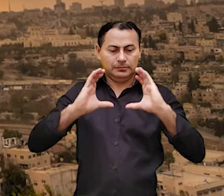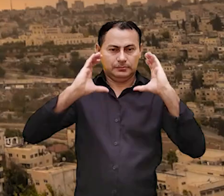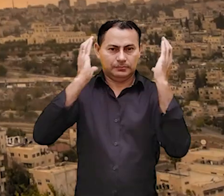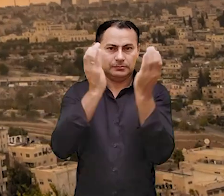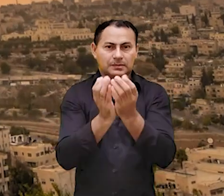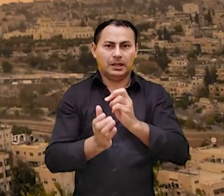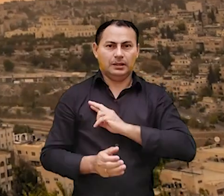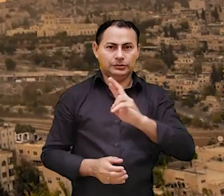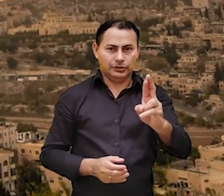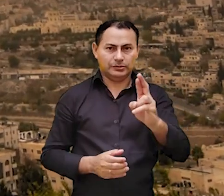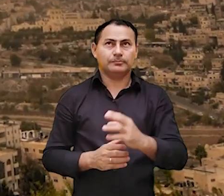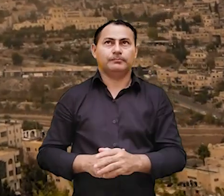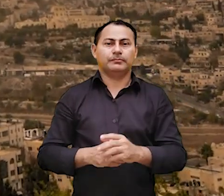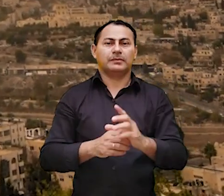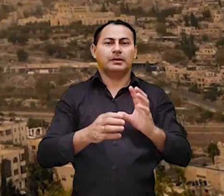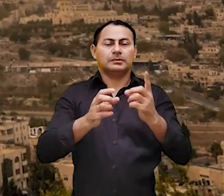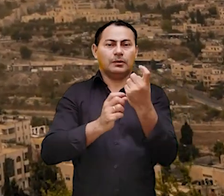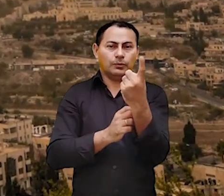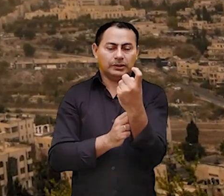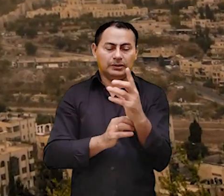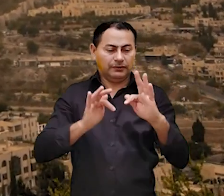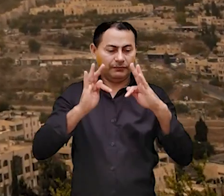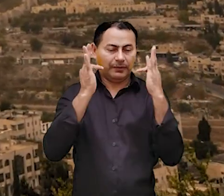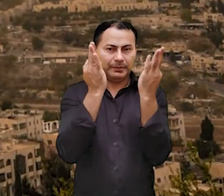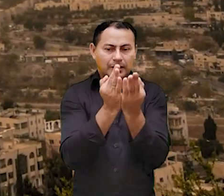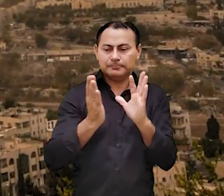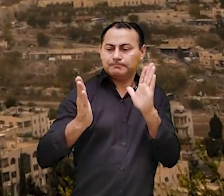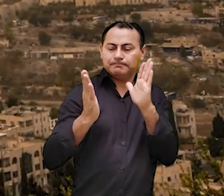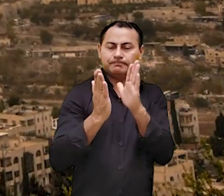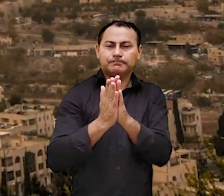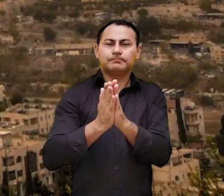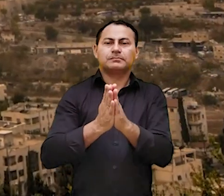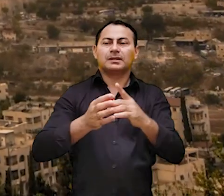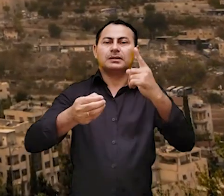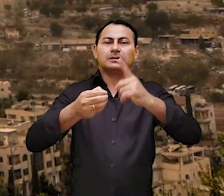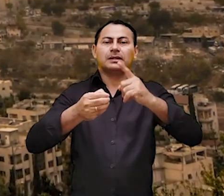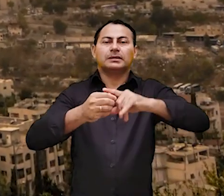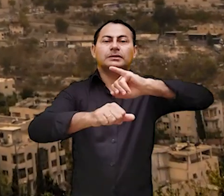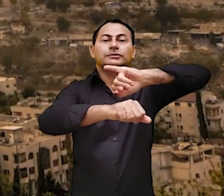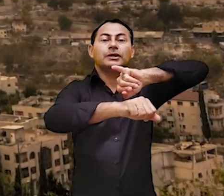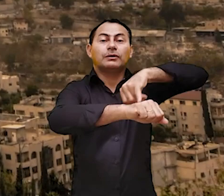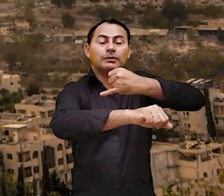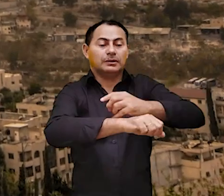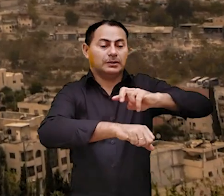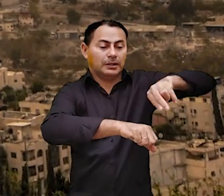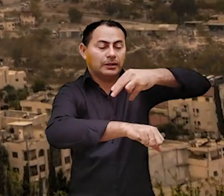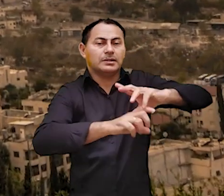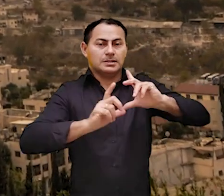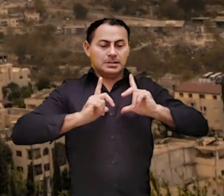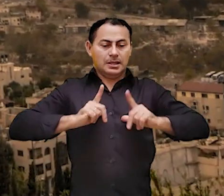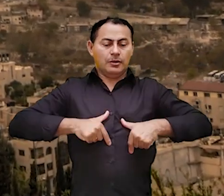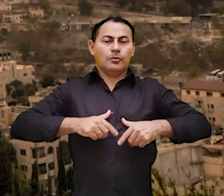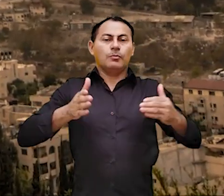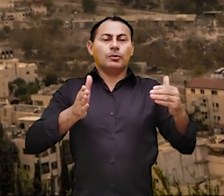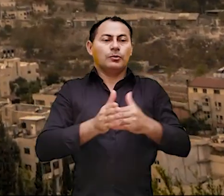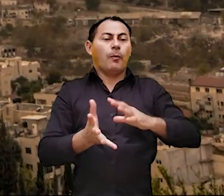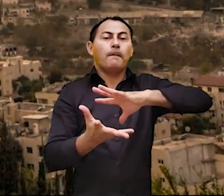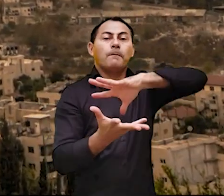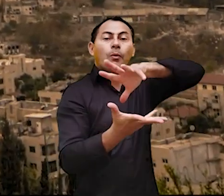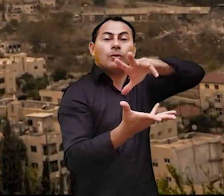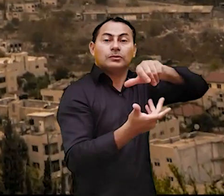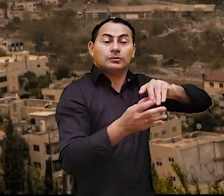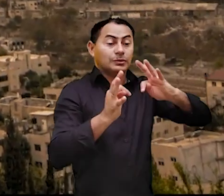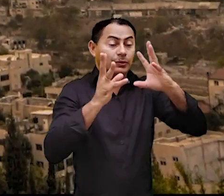partir dessa comunidade religiosa, essa unidade familiar impacta a cidade de Jerusalém, a nação de Israel e, por